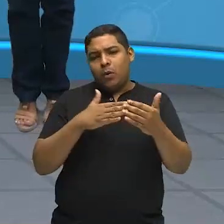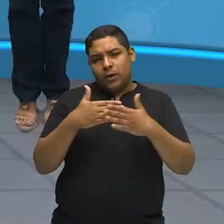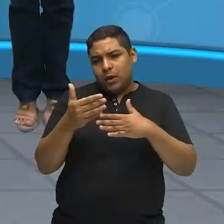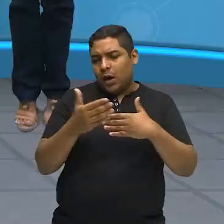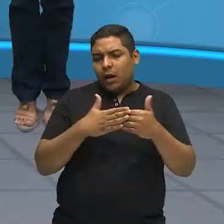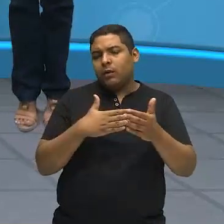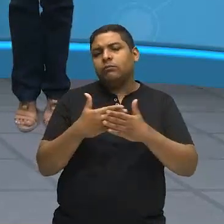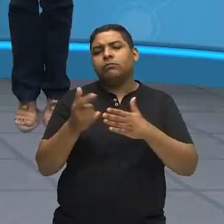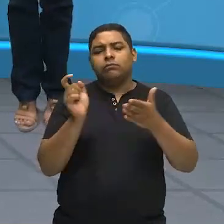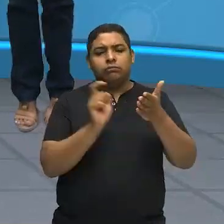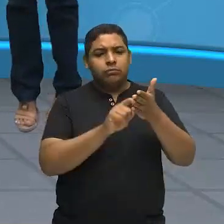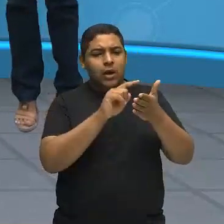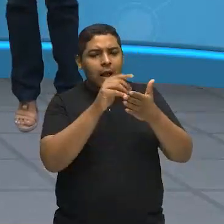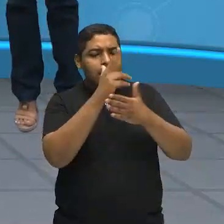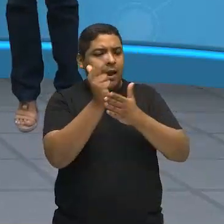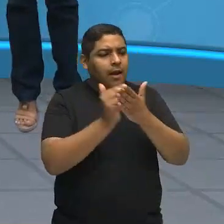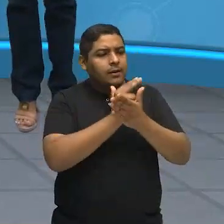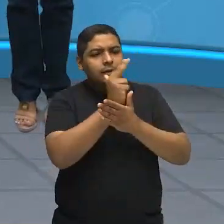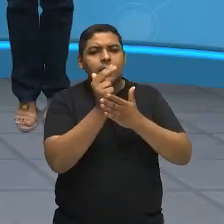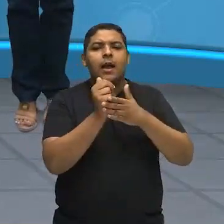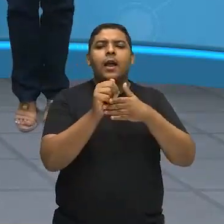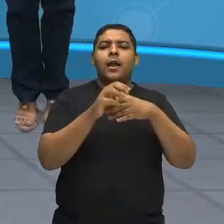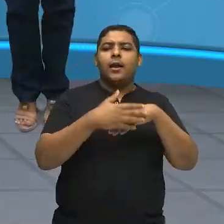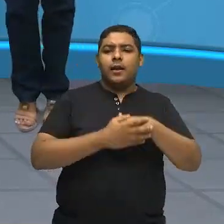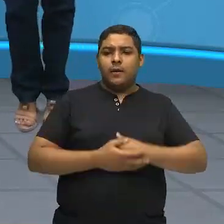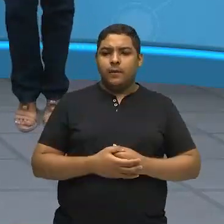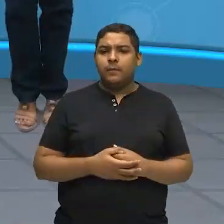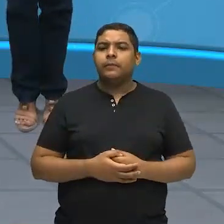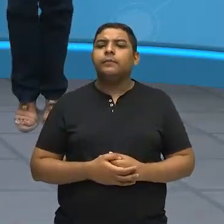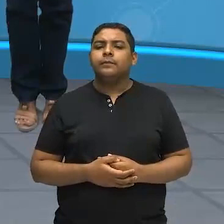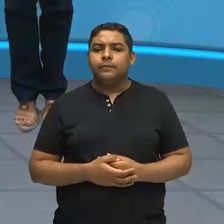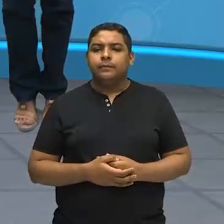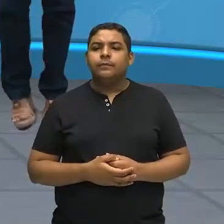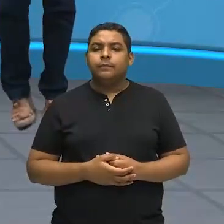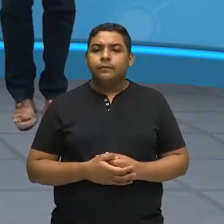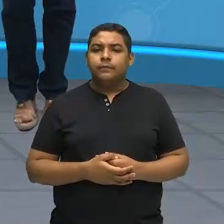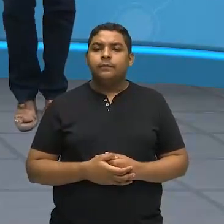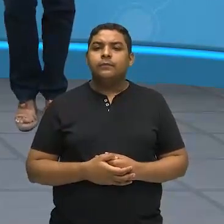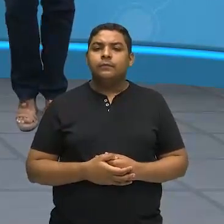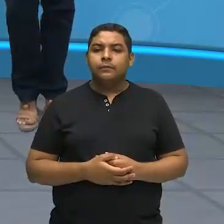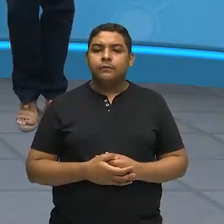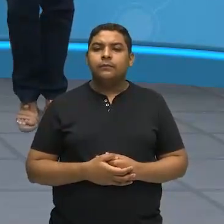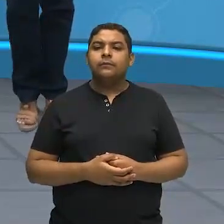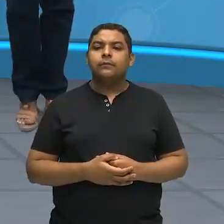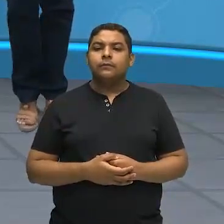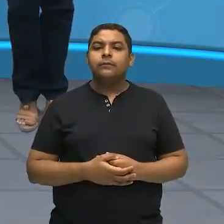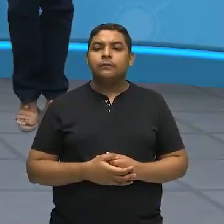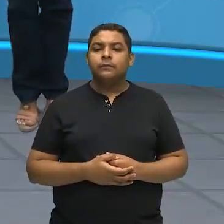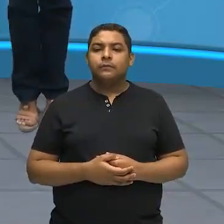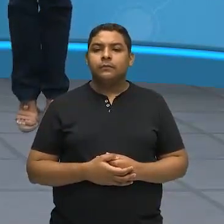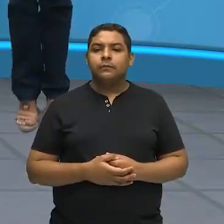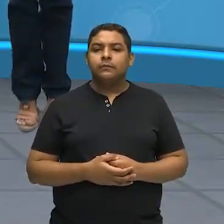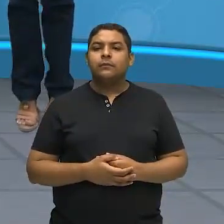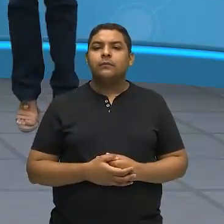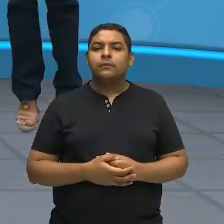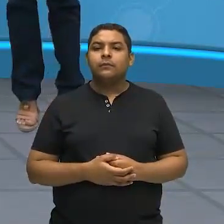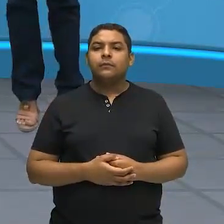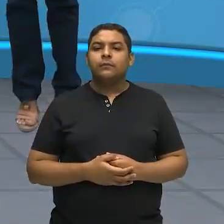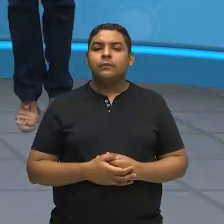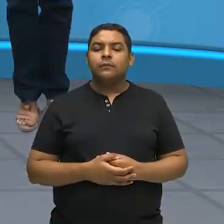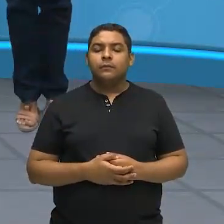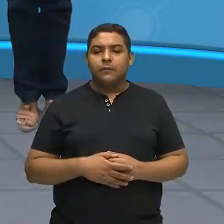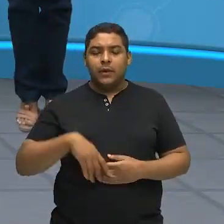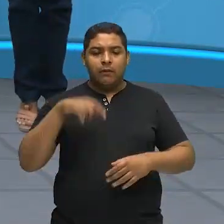uma pintura e até mesmo uma escultura, como o escultor dá a primeira batida ali na pedra ou